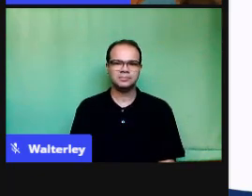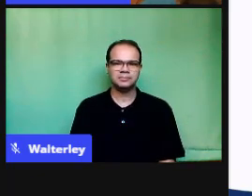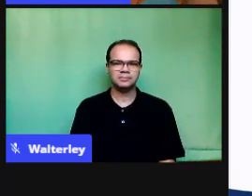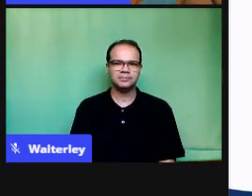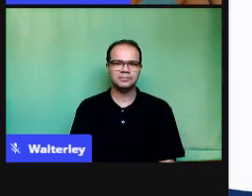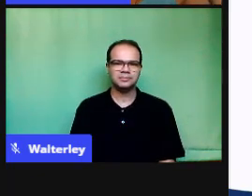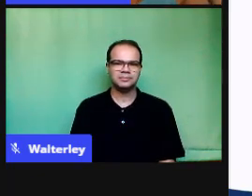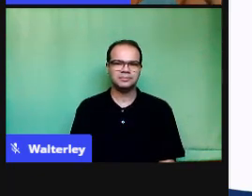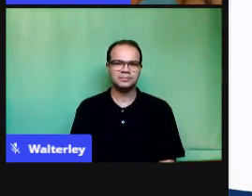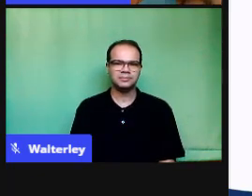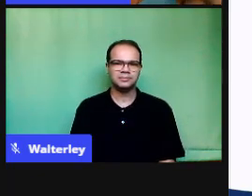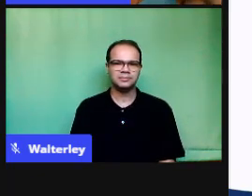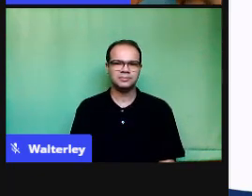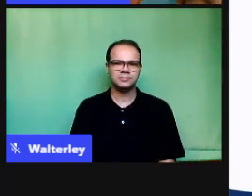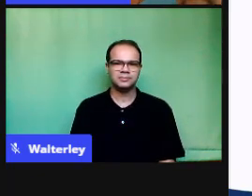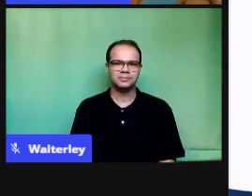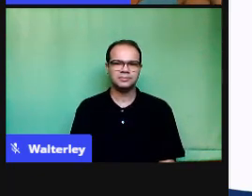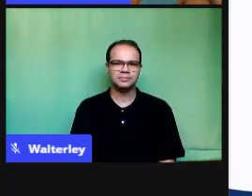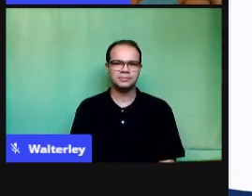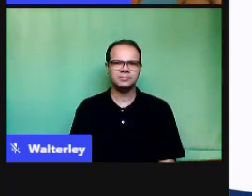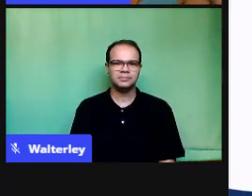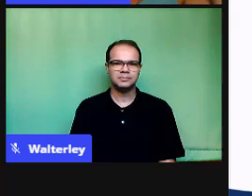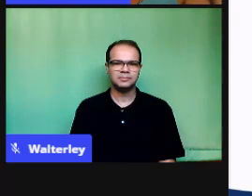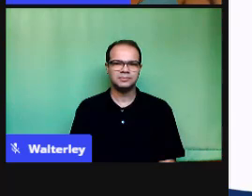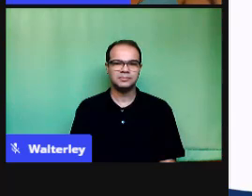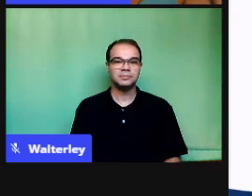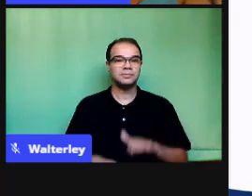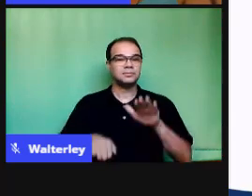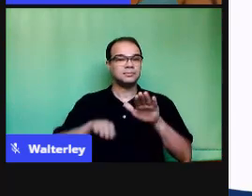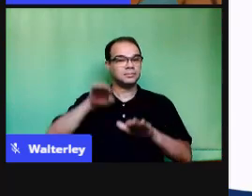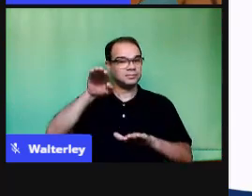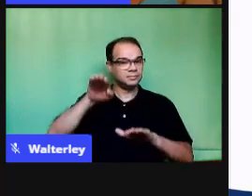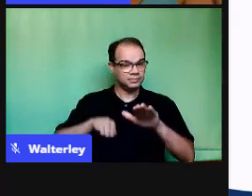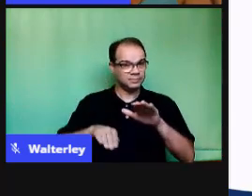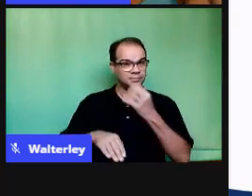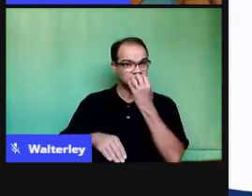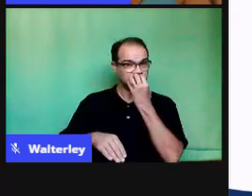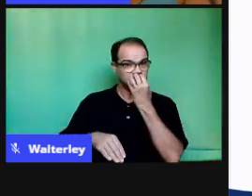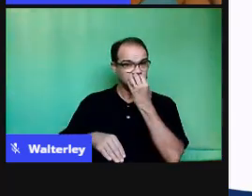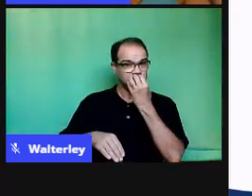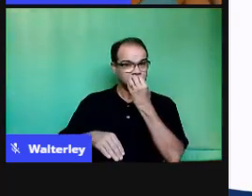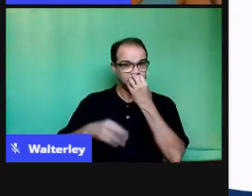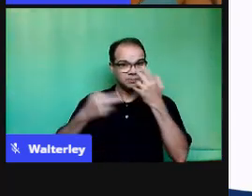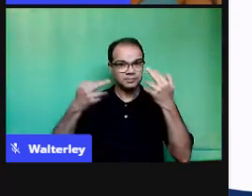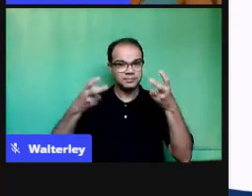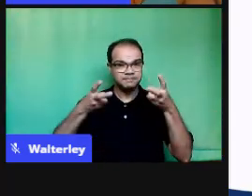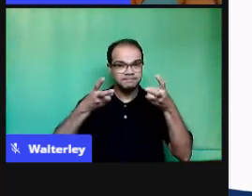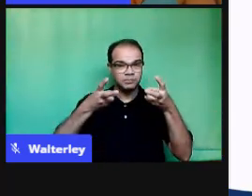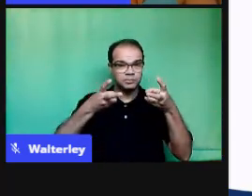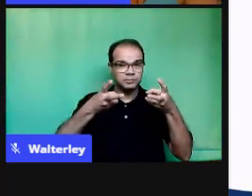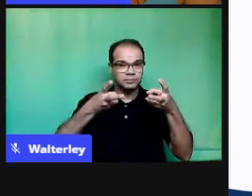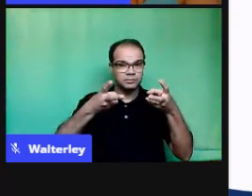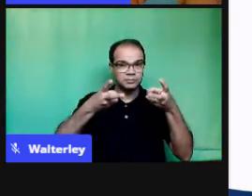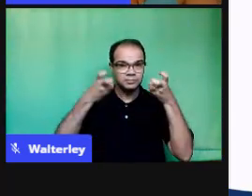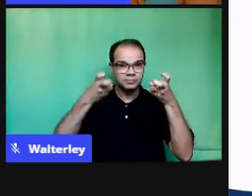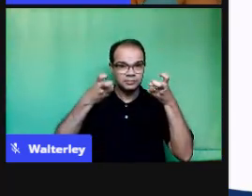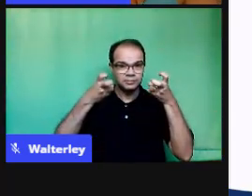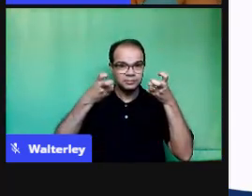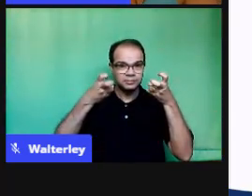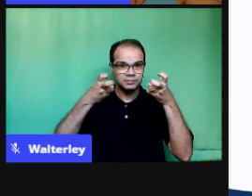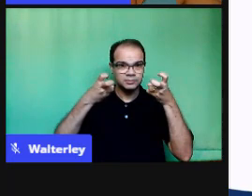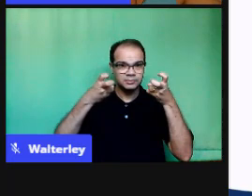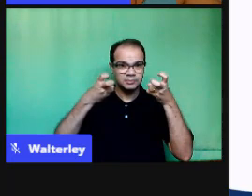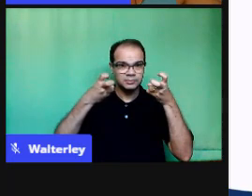adiantar um pouquinho, mas só finalizando, os animais percebem. Né, aqui a gente tem duas situações: um animal desaparecido